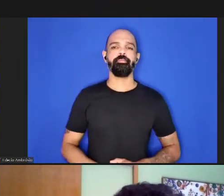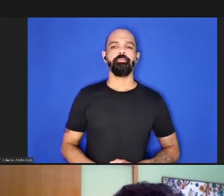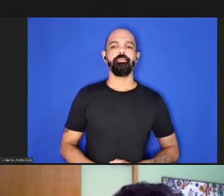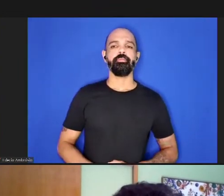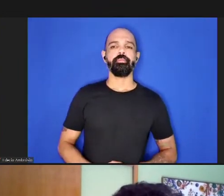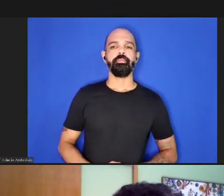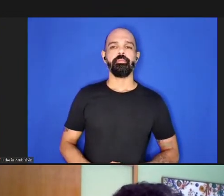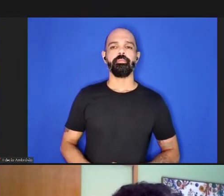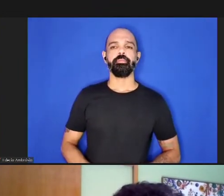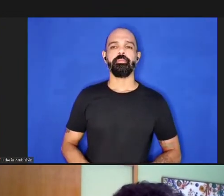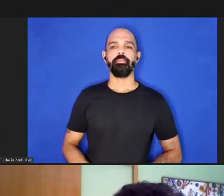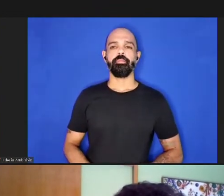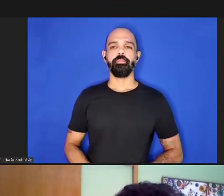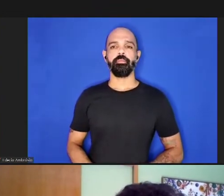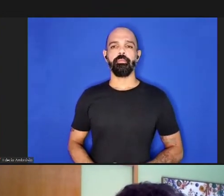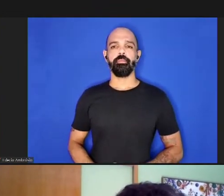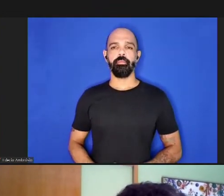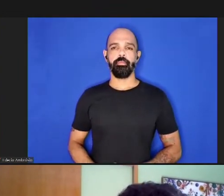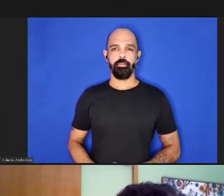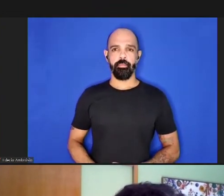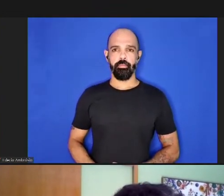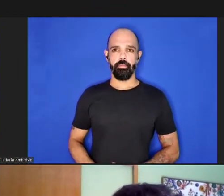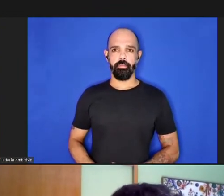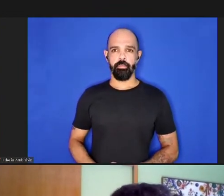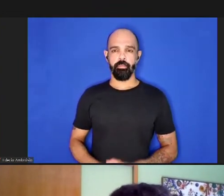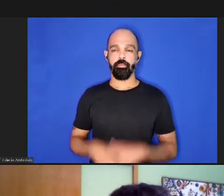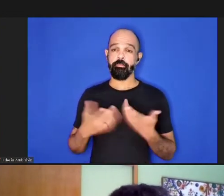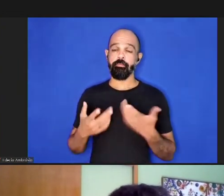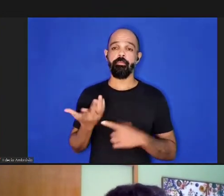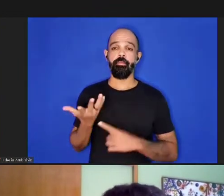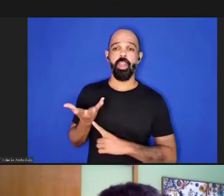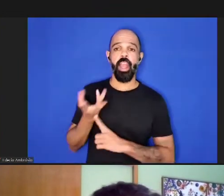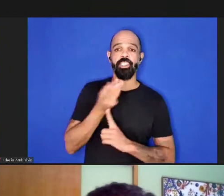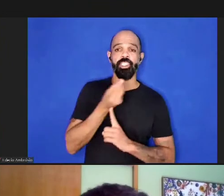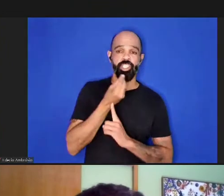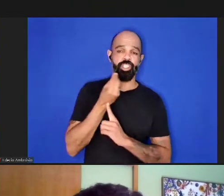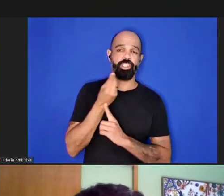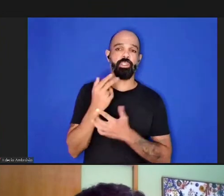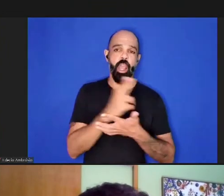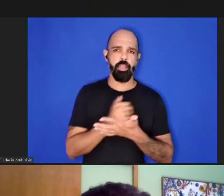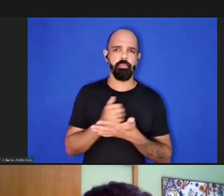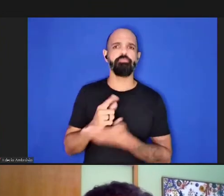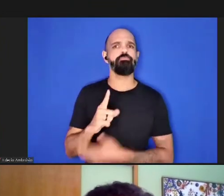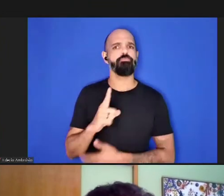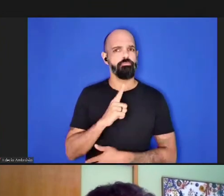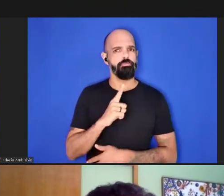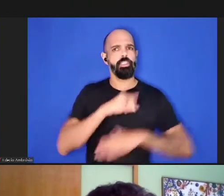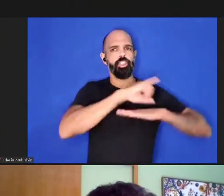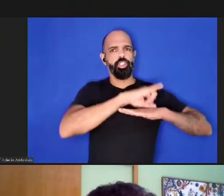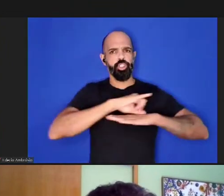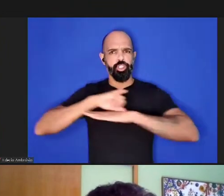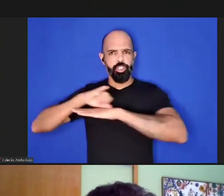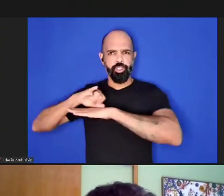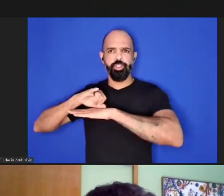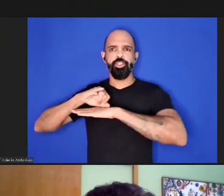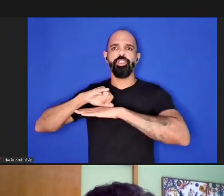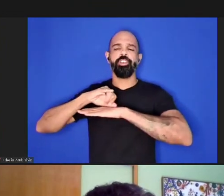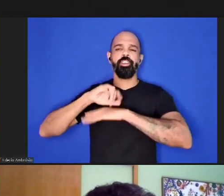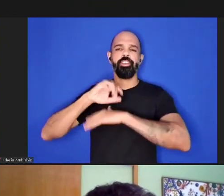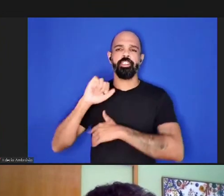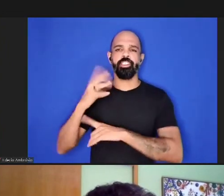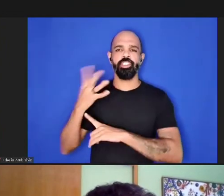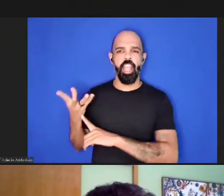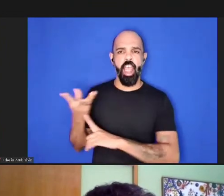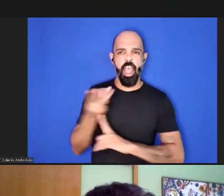Quanto aos artistas, ou quanto à arte, tivemos, sim, exposições de arte,